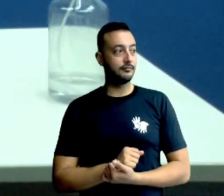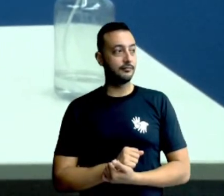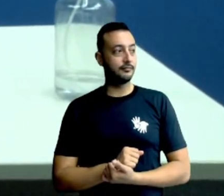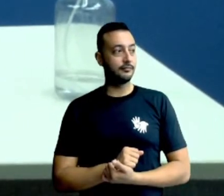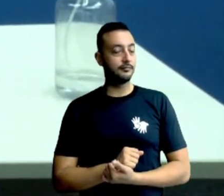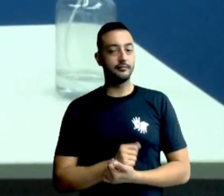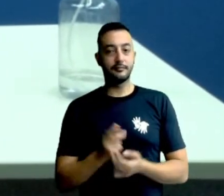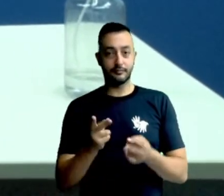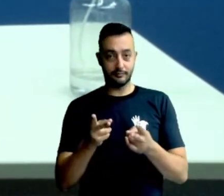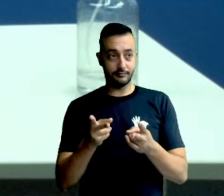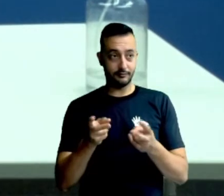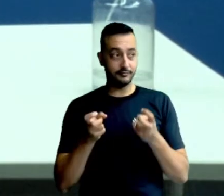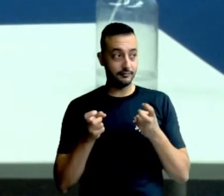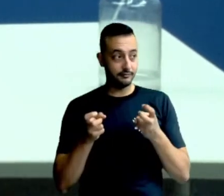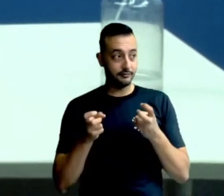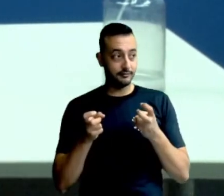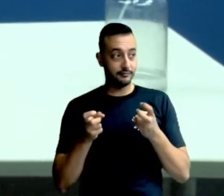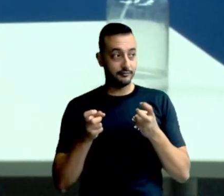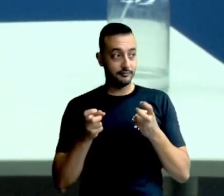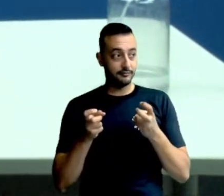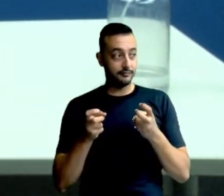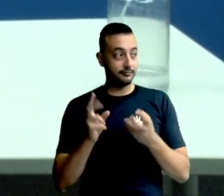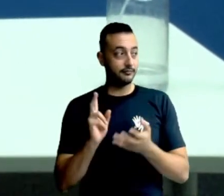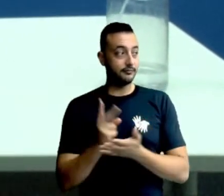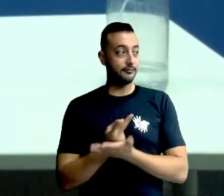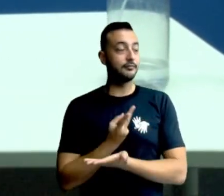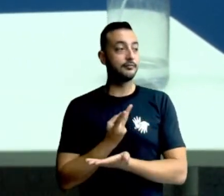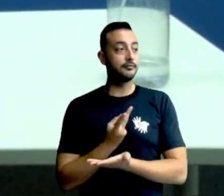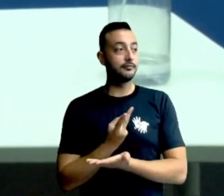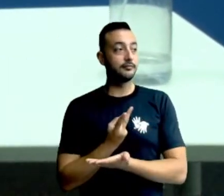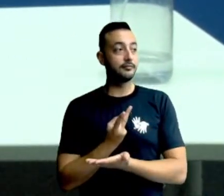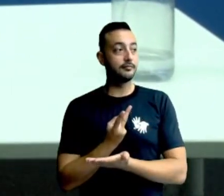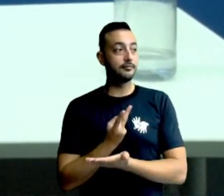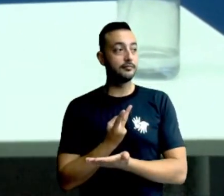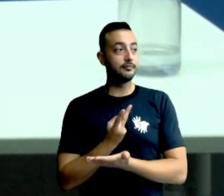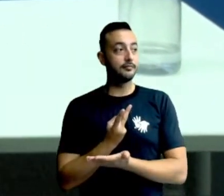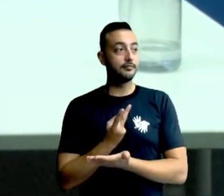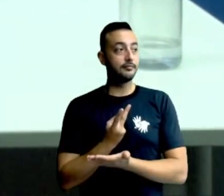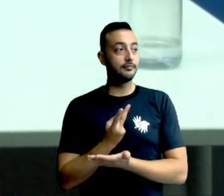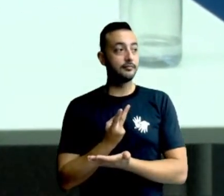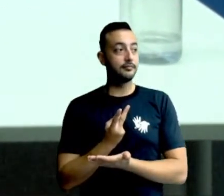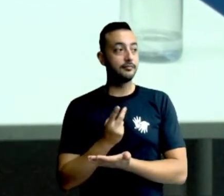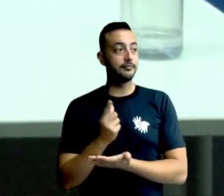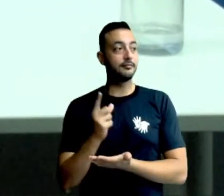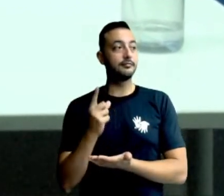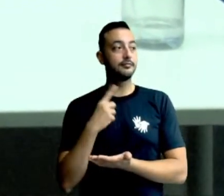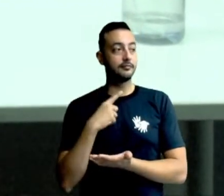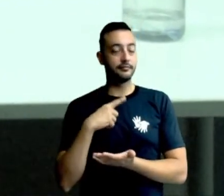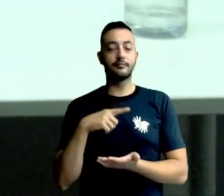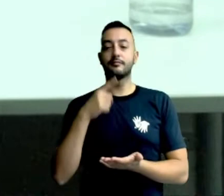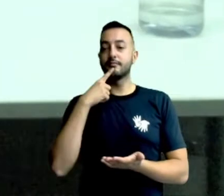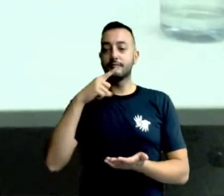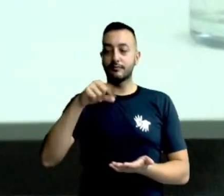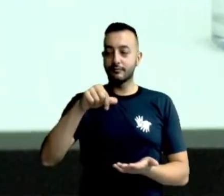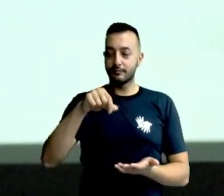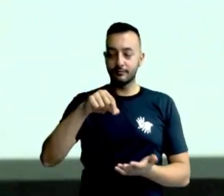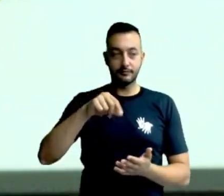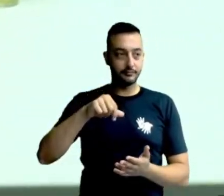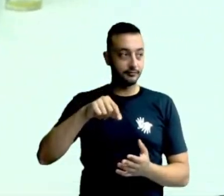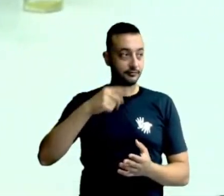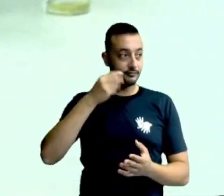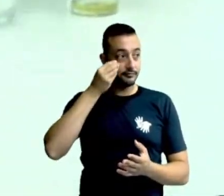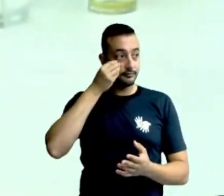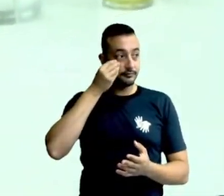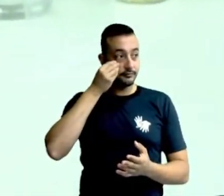Eita. Vocês perceberam? O que foi que aconteceu? Nesse aqui, né, do sal, a gente